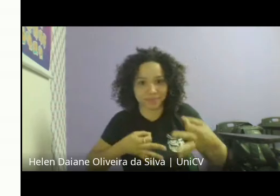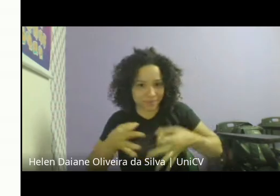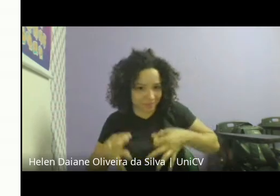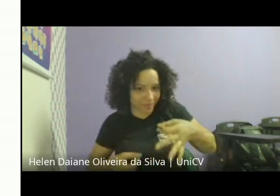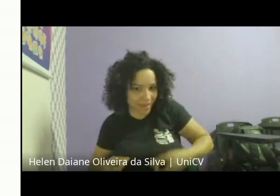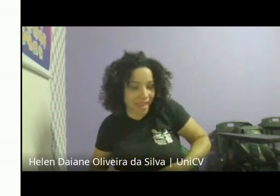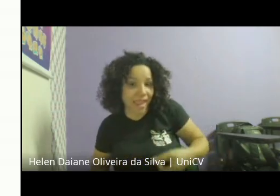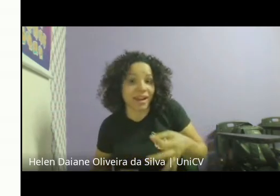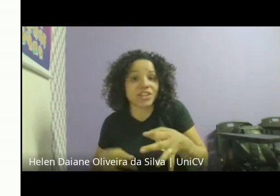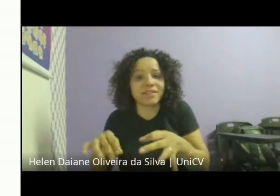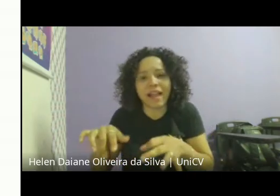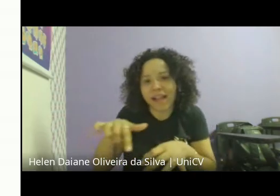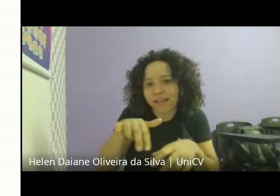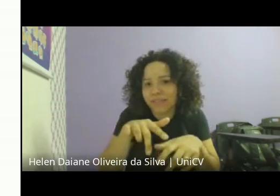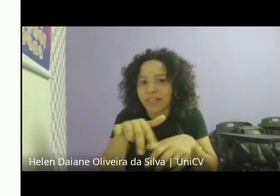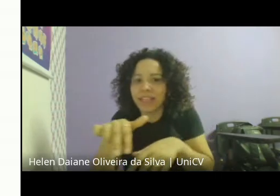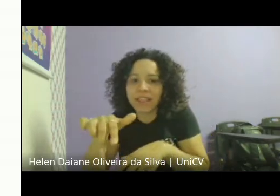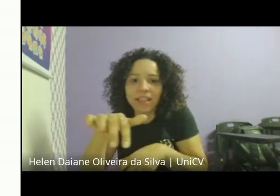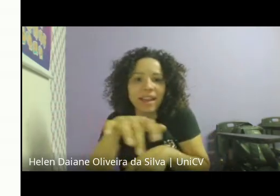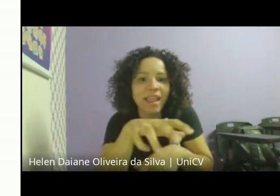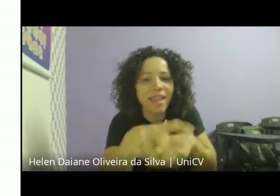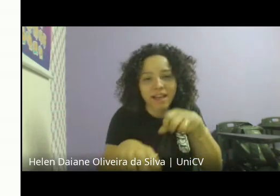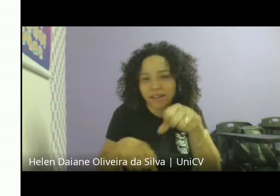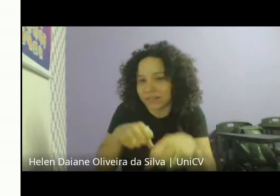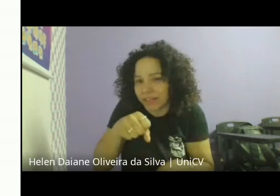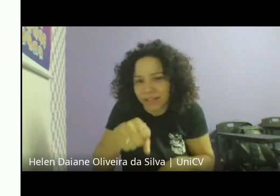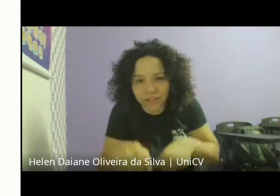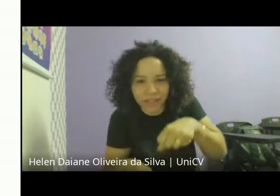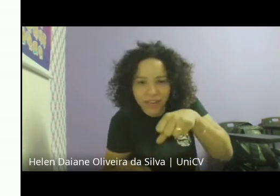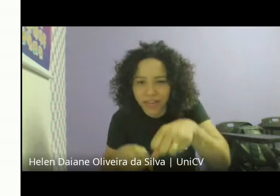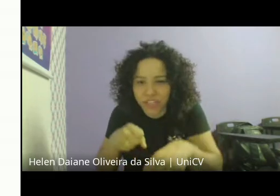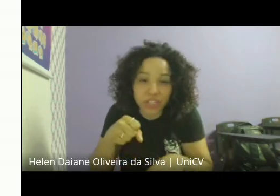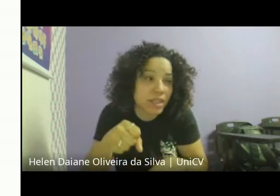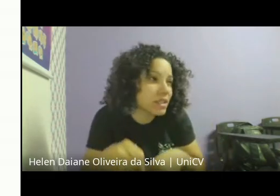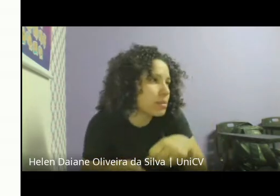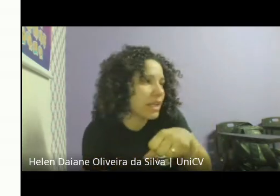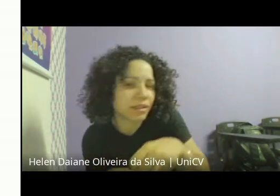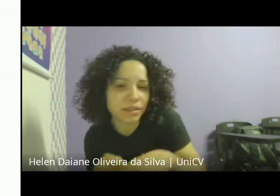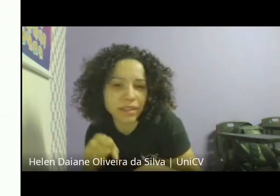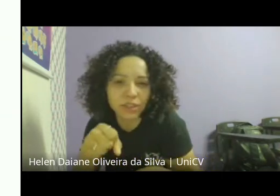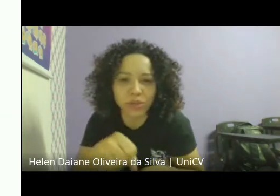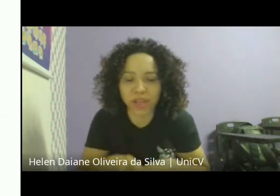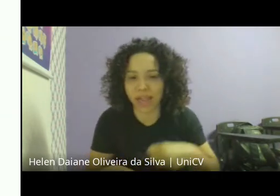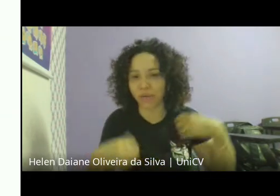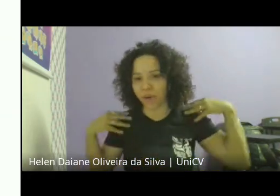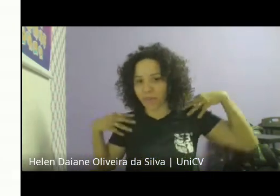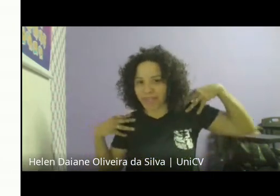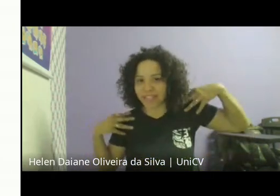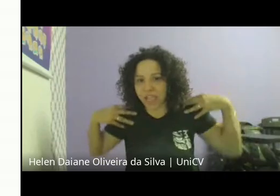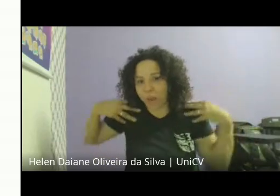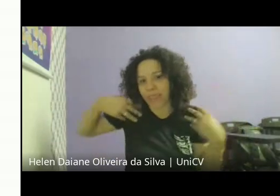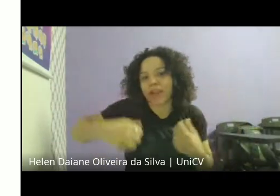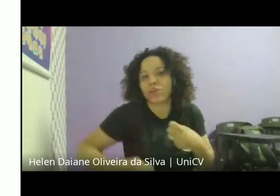onça, ela já tava ali, né, andando ali aqueles dias, espreitando o local,